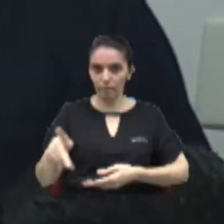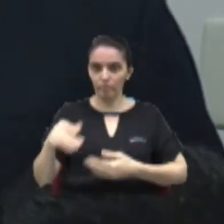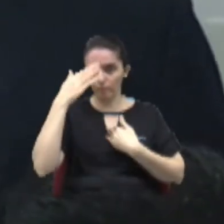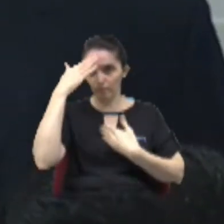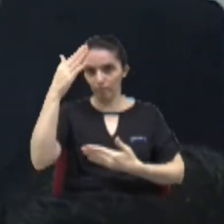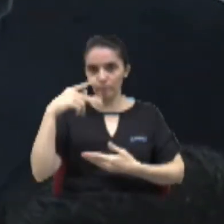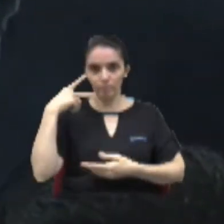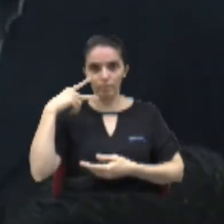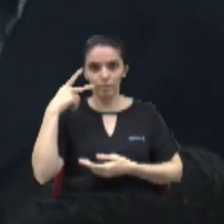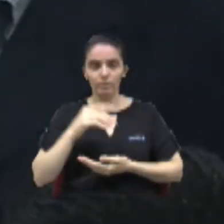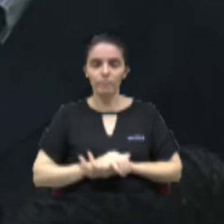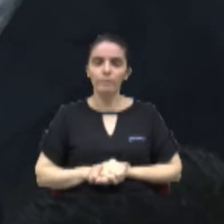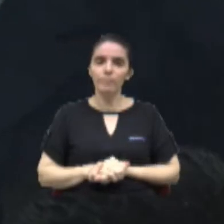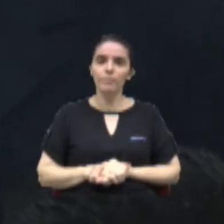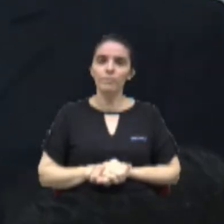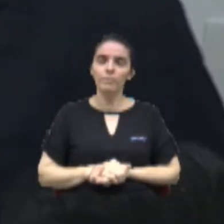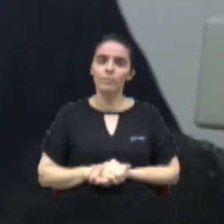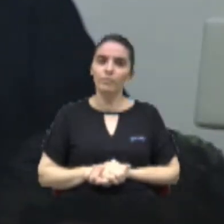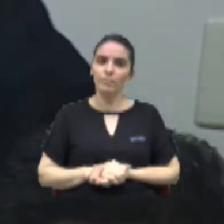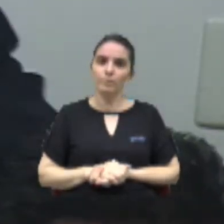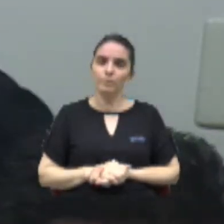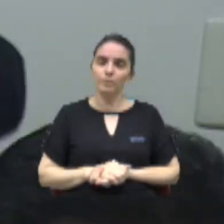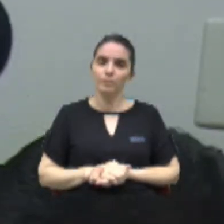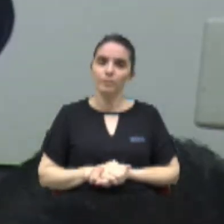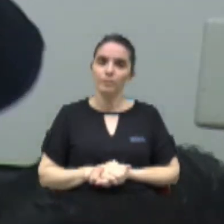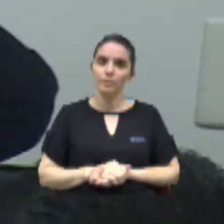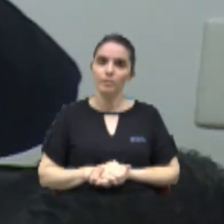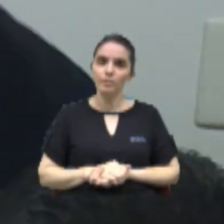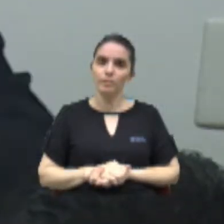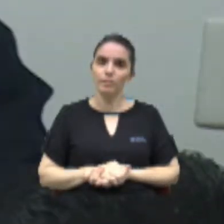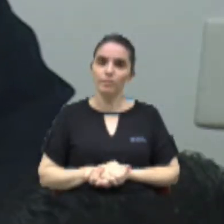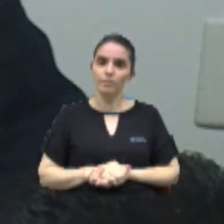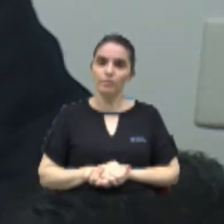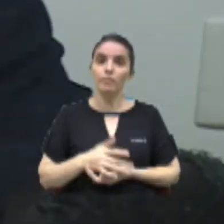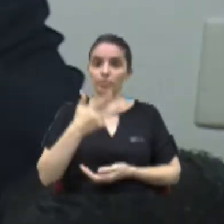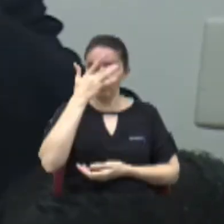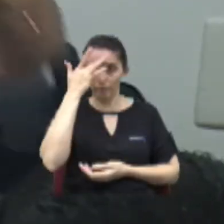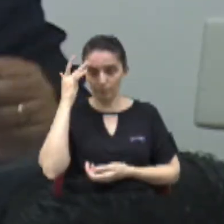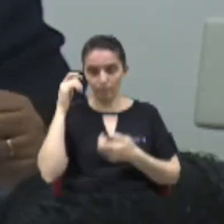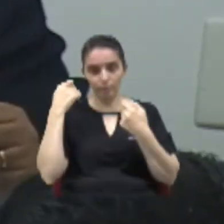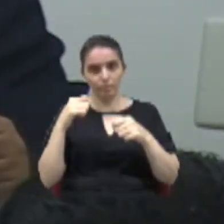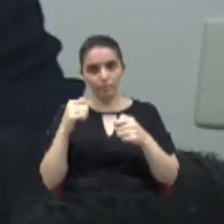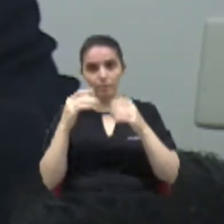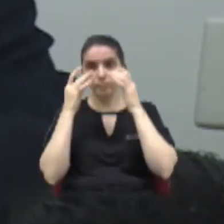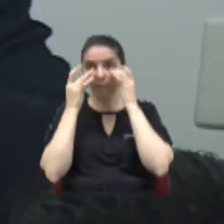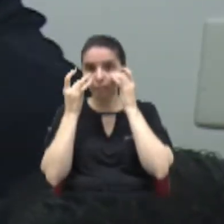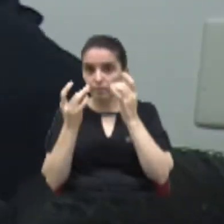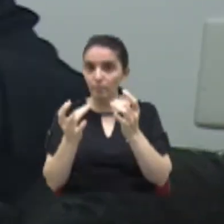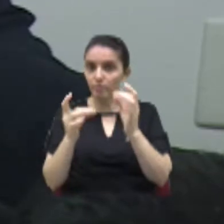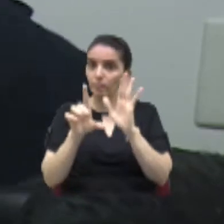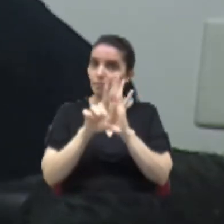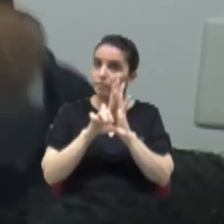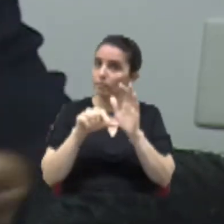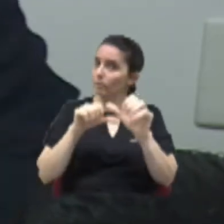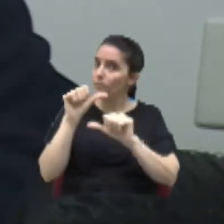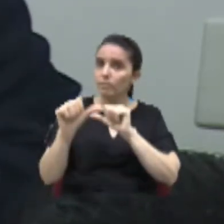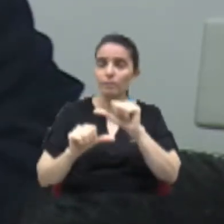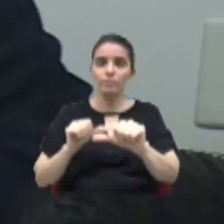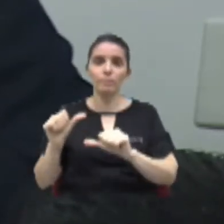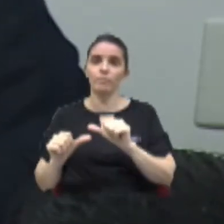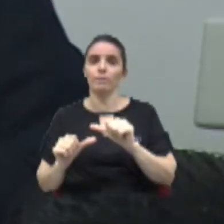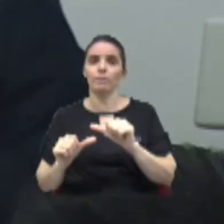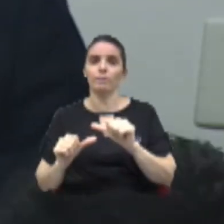Inclusive, pode haver problema até dentro dos movimentos, porque alguns movimentos têm uma pontuação maior e o